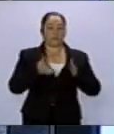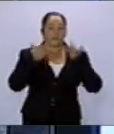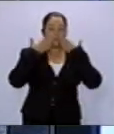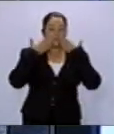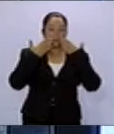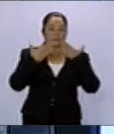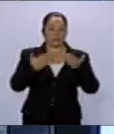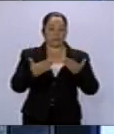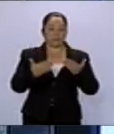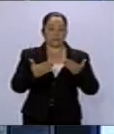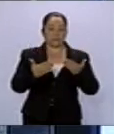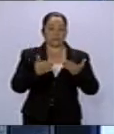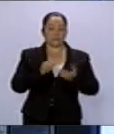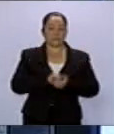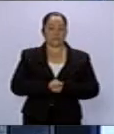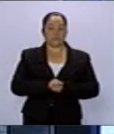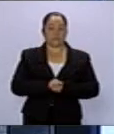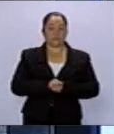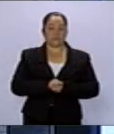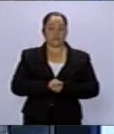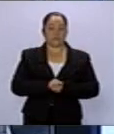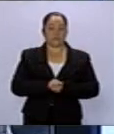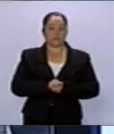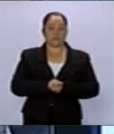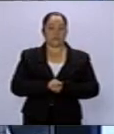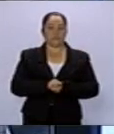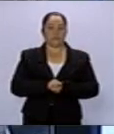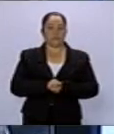Alguém desce uma olhada aqui por favor